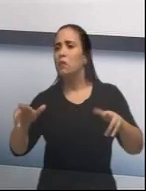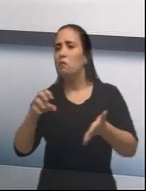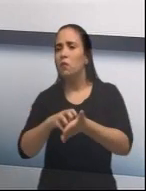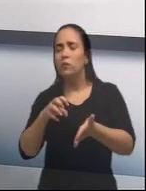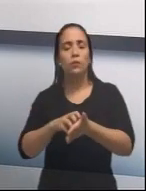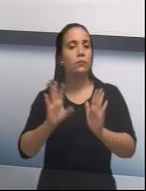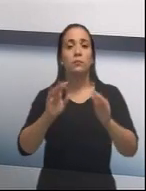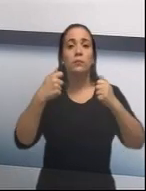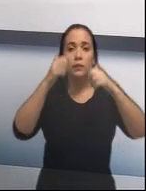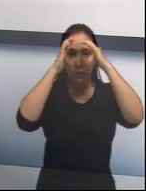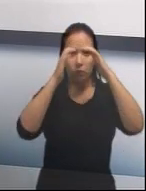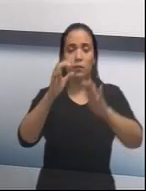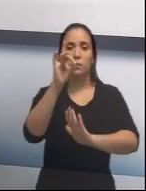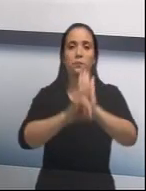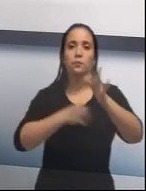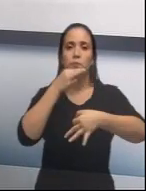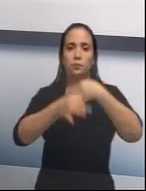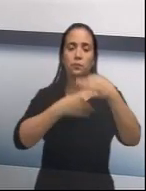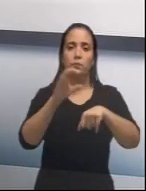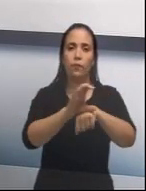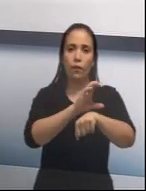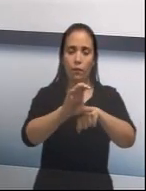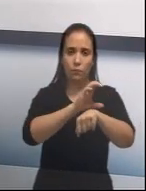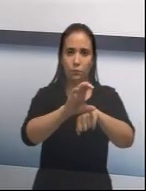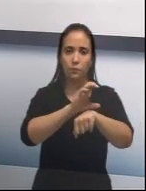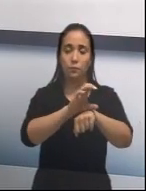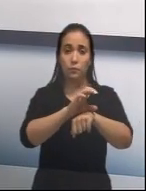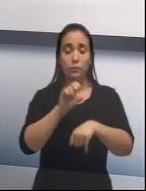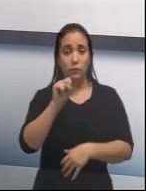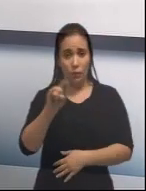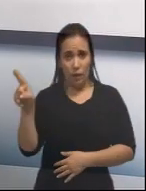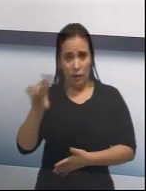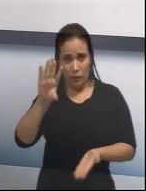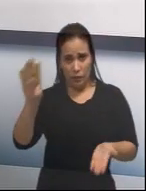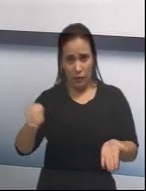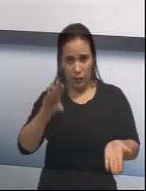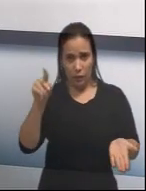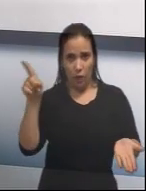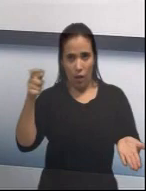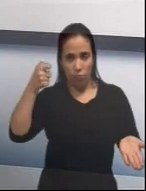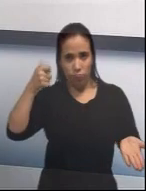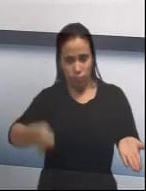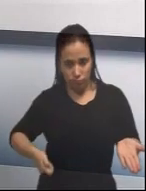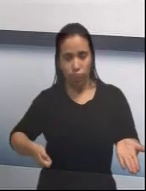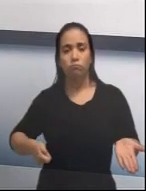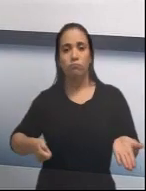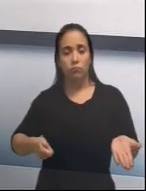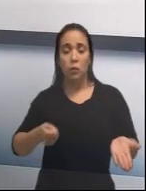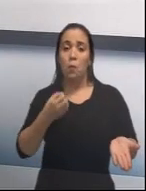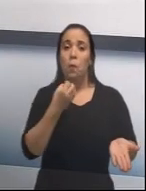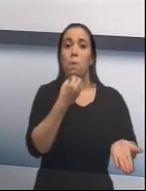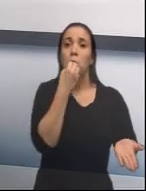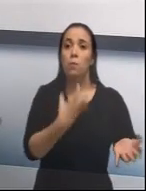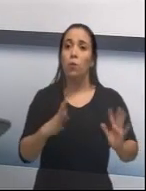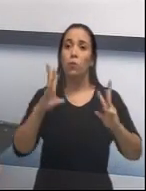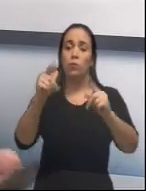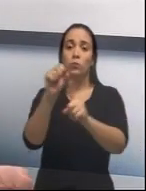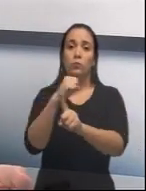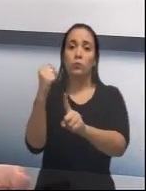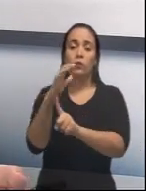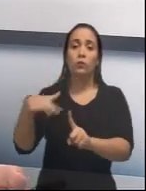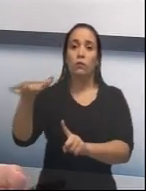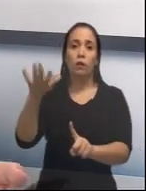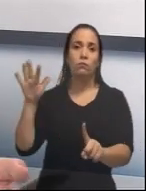Respeito à democracia e à Constituição. Se o problema de Ciro é o estilo arretado, talvez agora isso seja uma